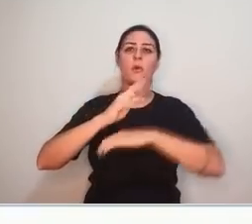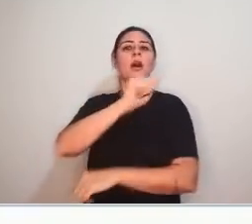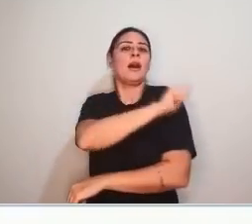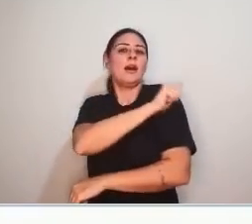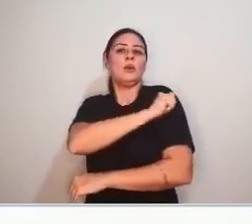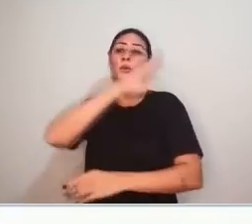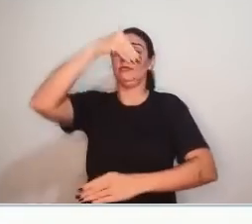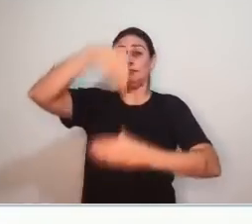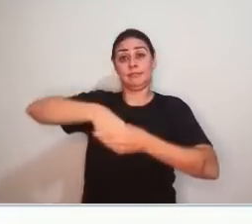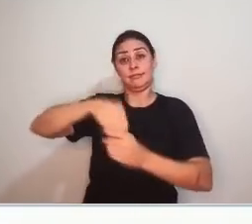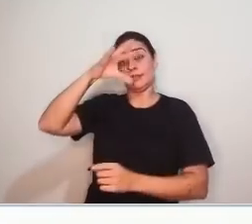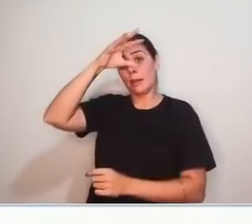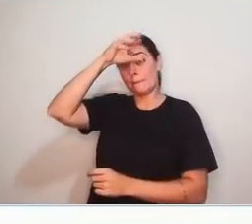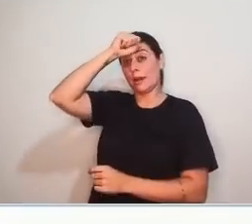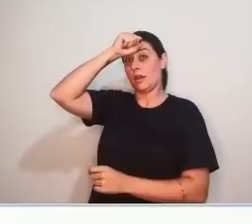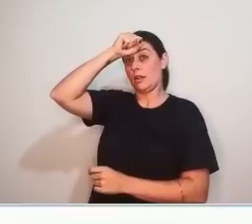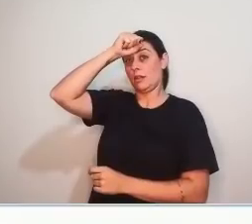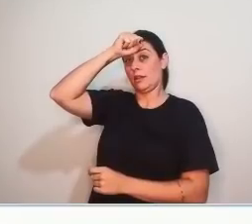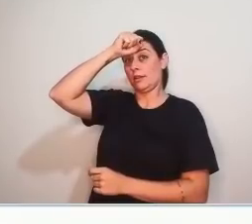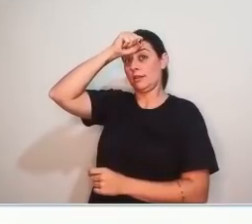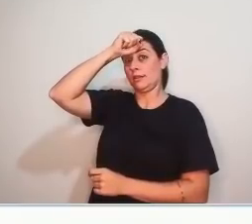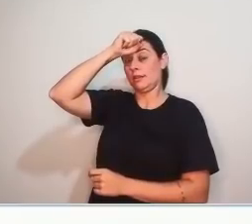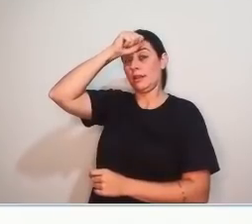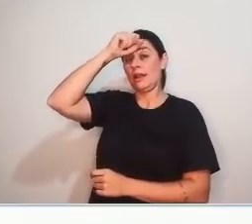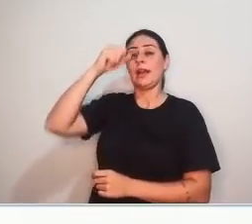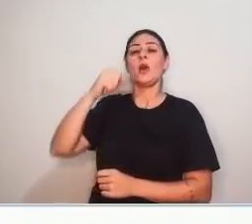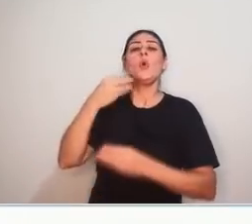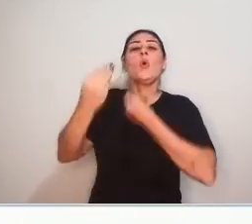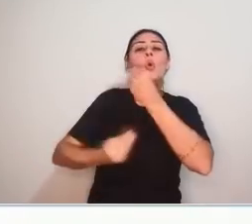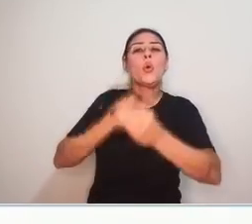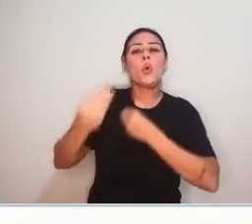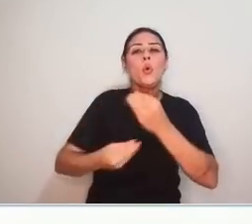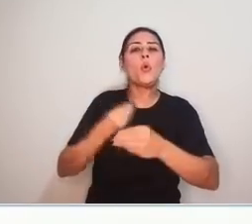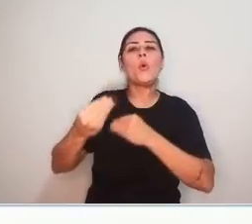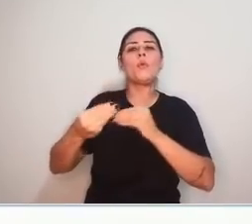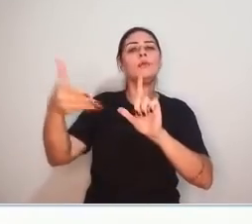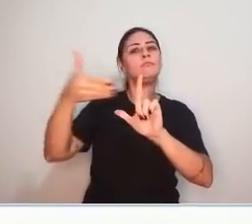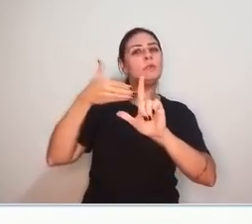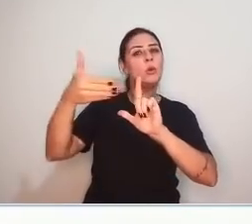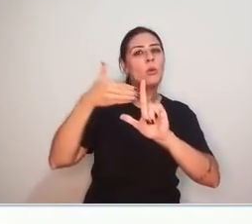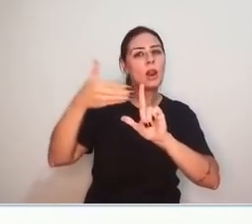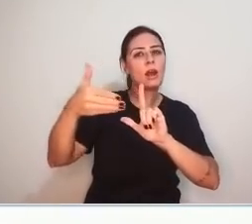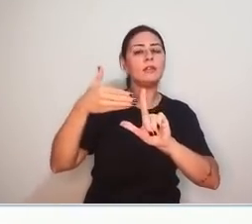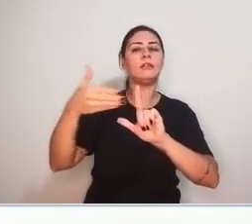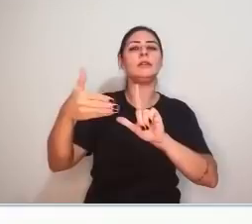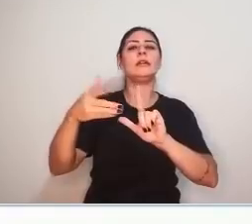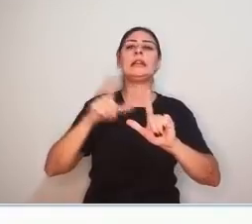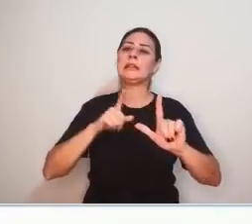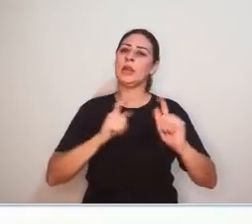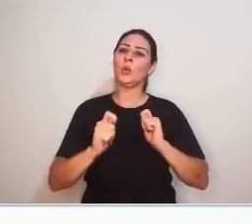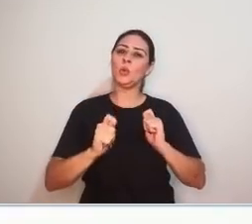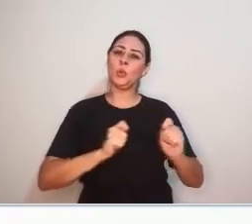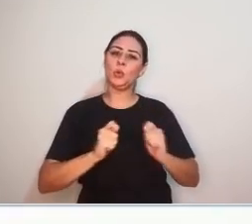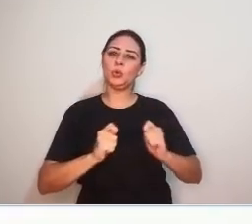no qual o estudante, ele aprende, ainda que em partes, né? por meio do ensino online, porém, com